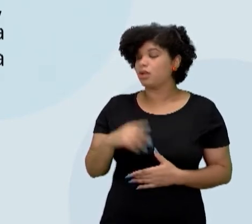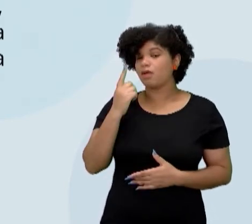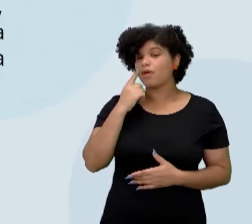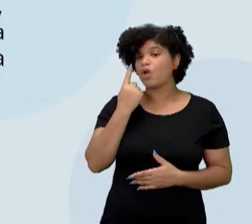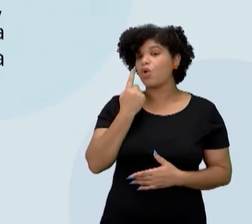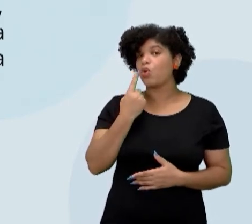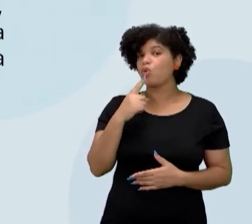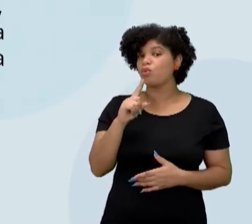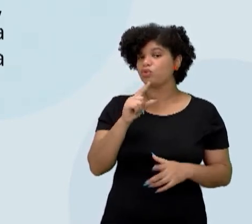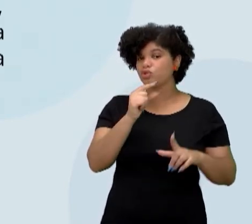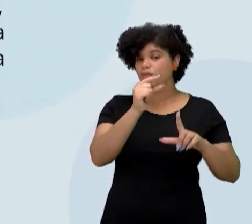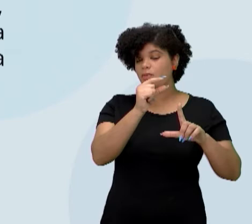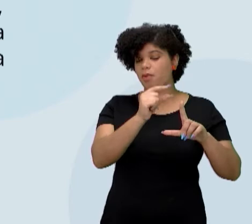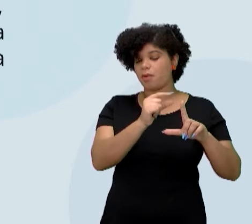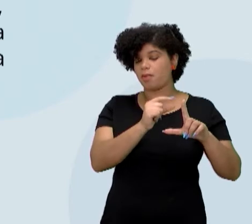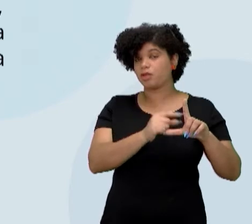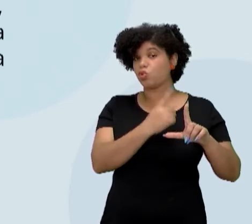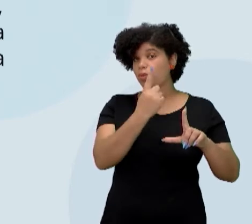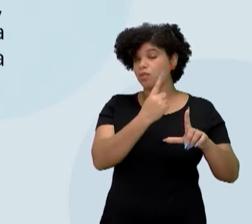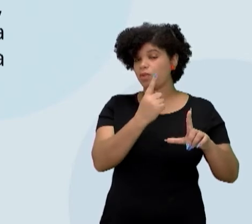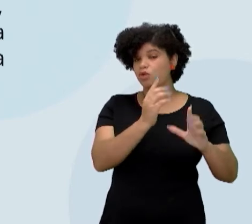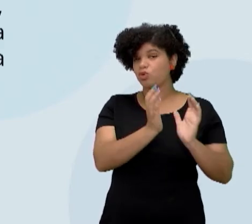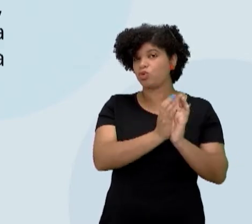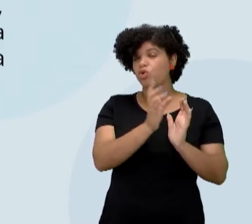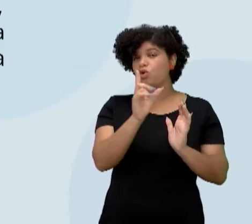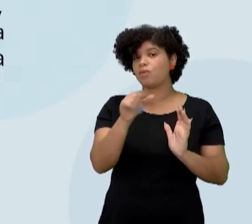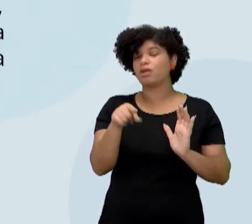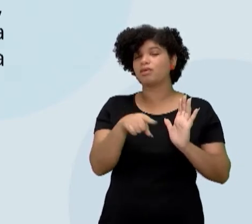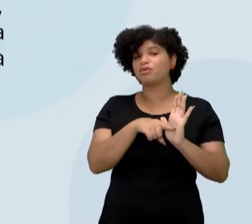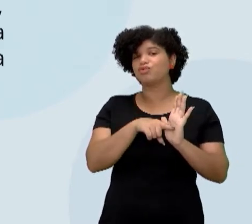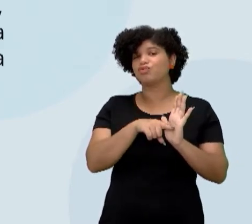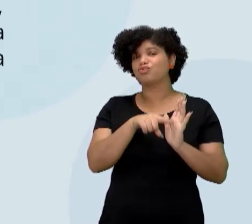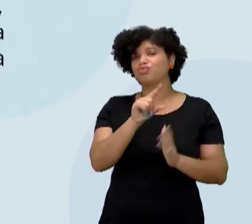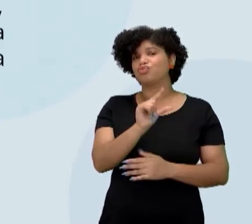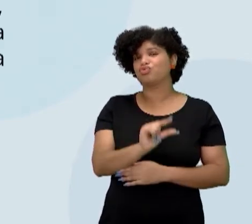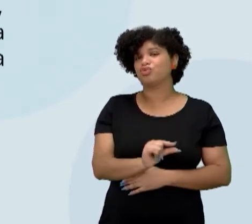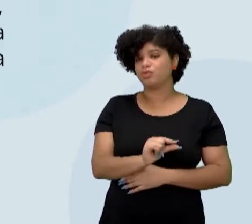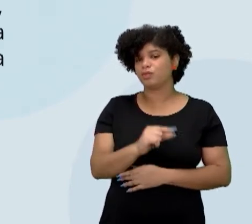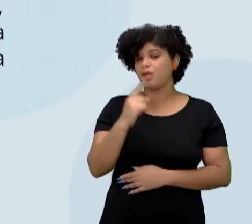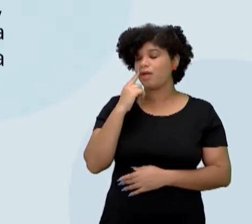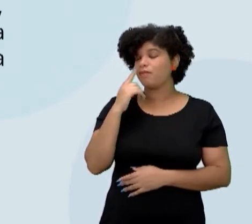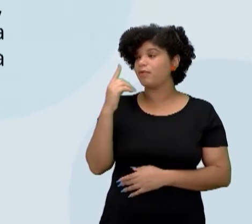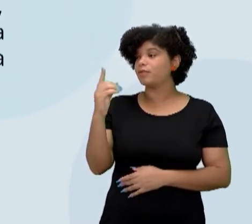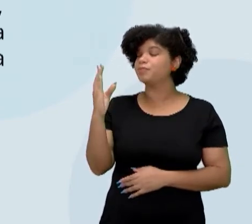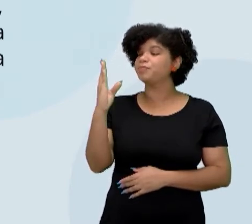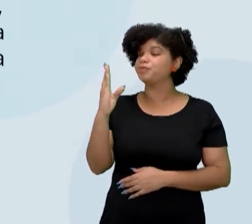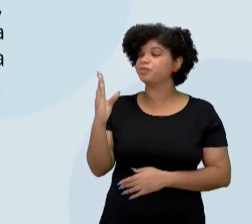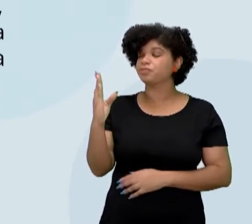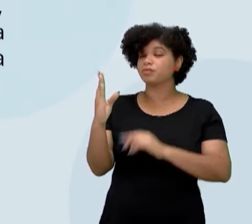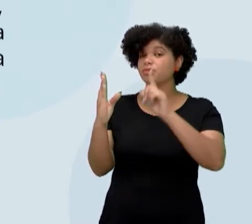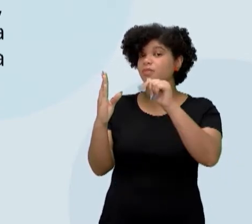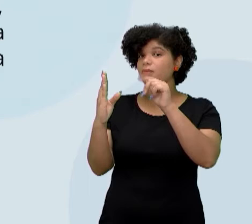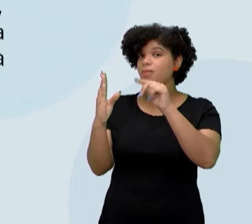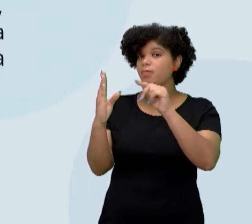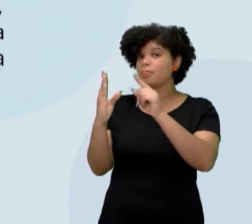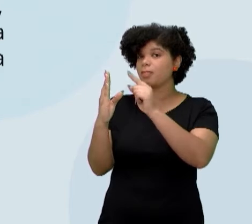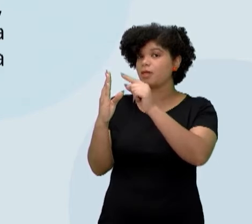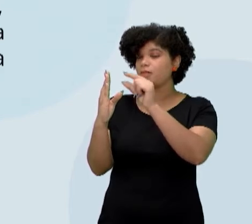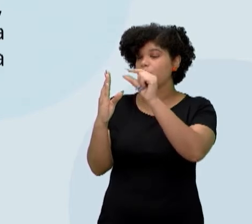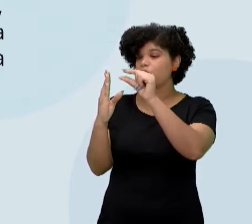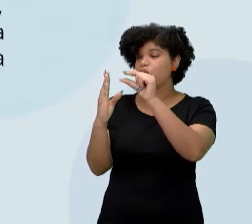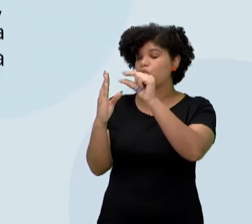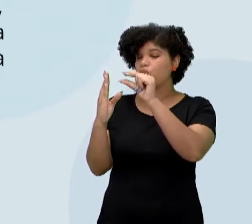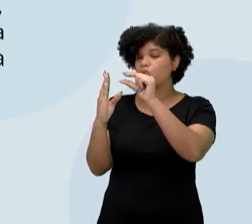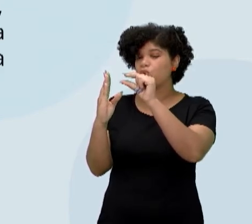do primeiro grupo é o menos eletronegativo, e o primeiro elemento do último grupo, do 17, né, porque o